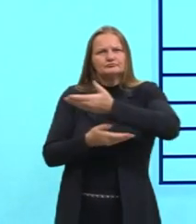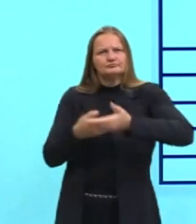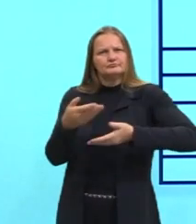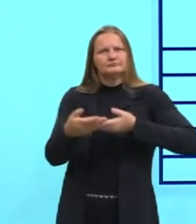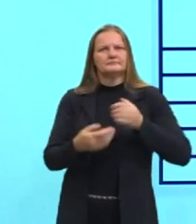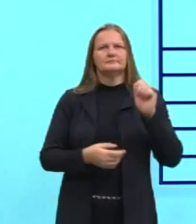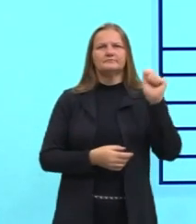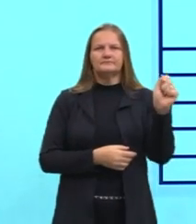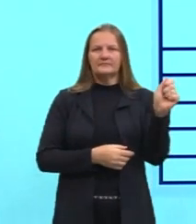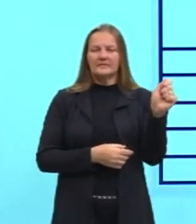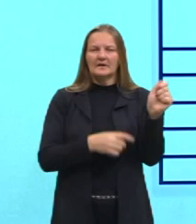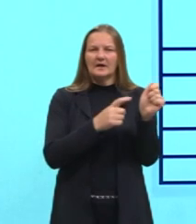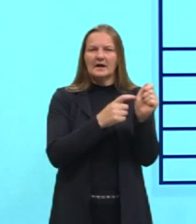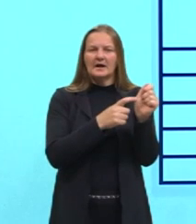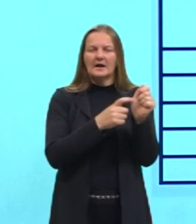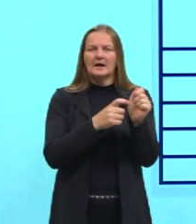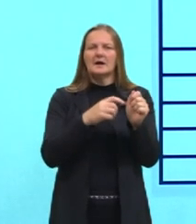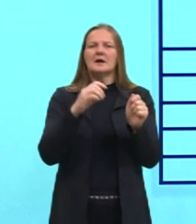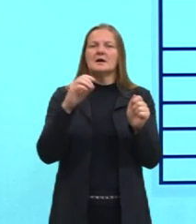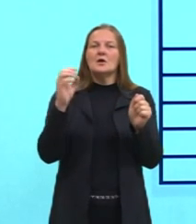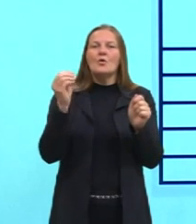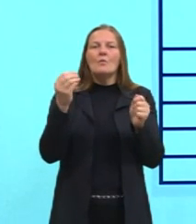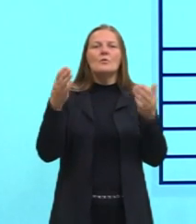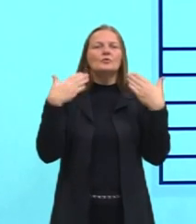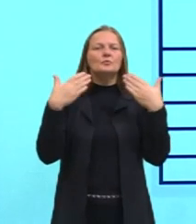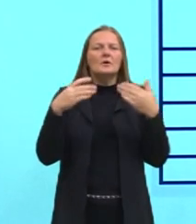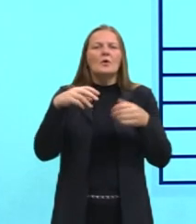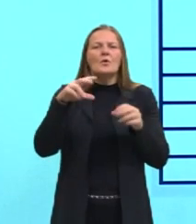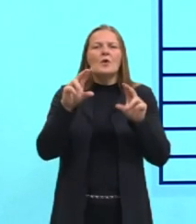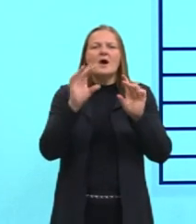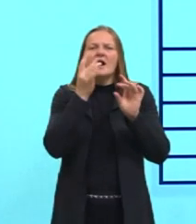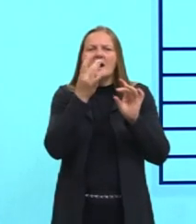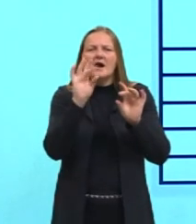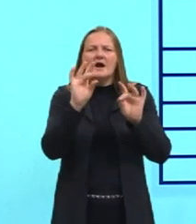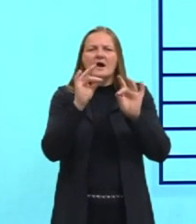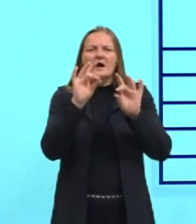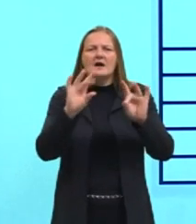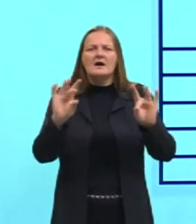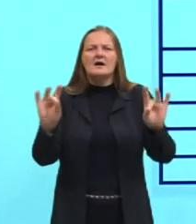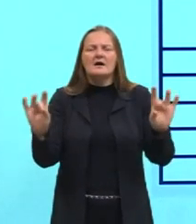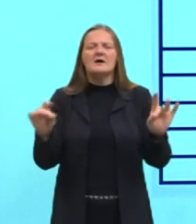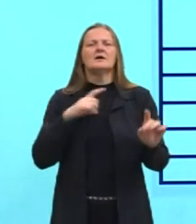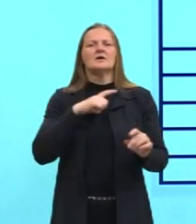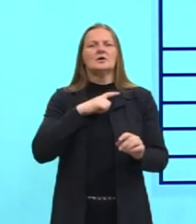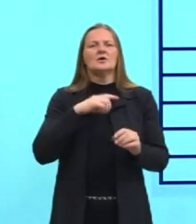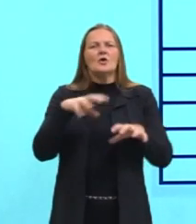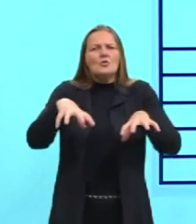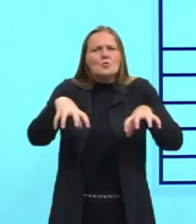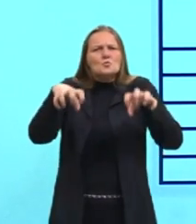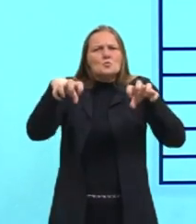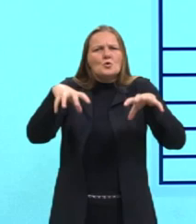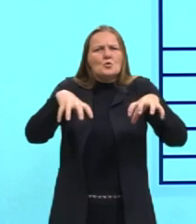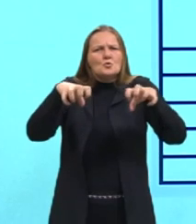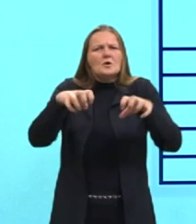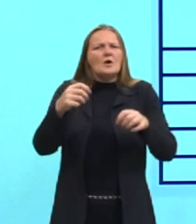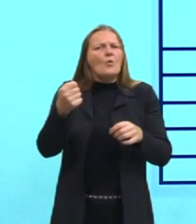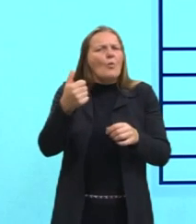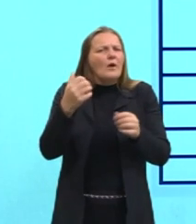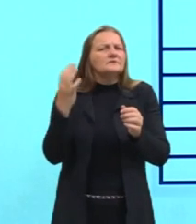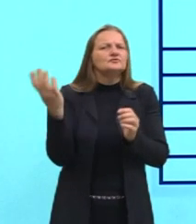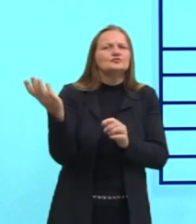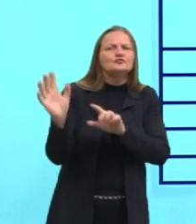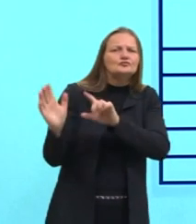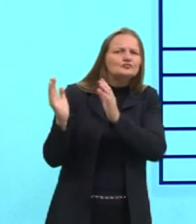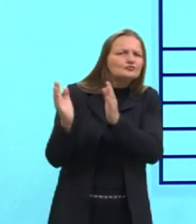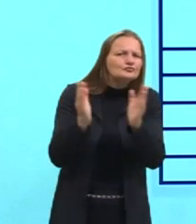a climas tropicais úmidos B climas áridos com precipitação deficiente durante a maior parte do ano que que